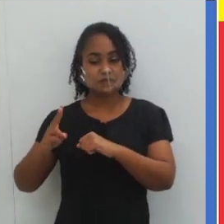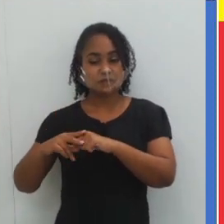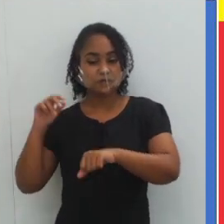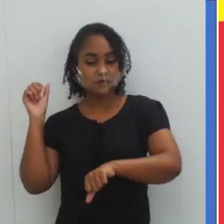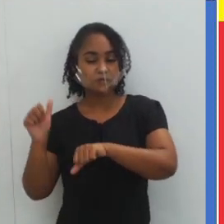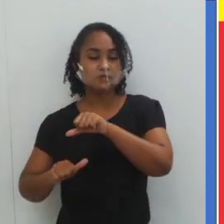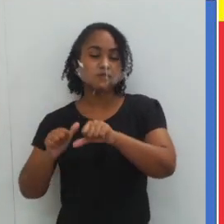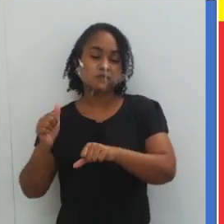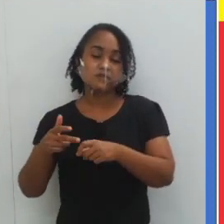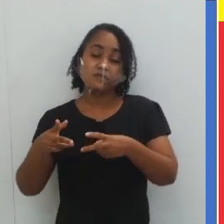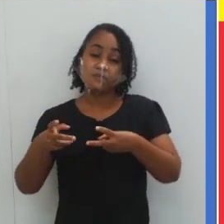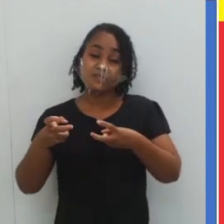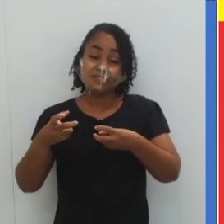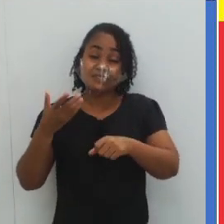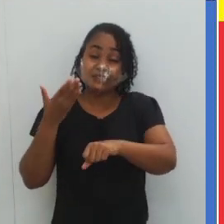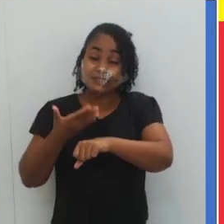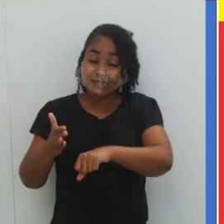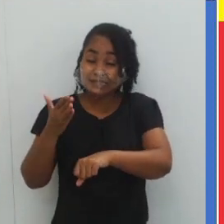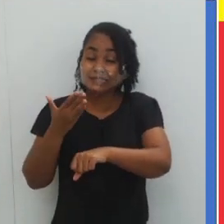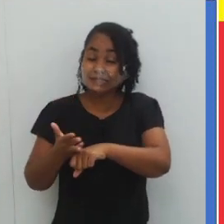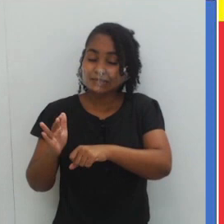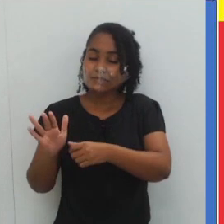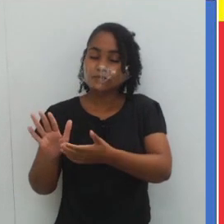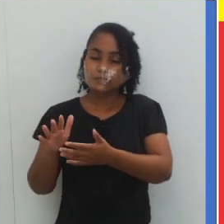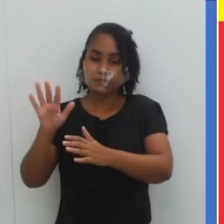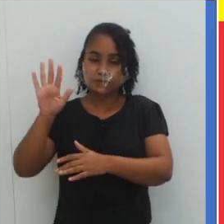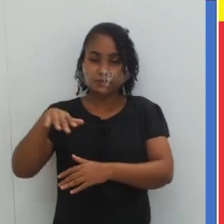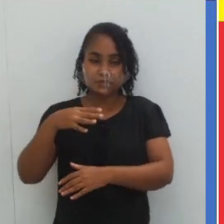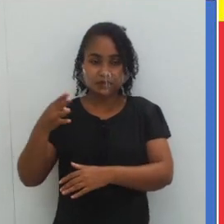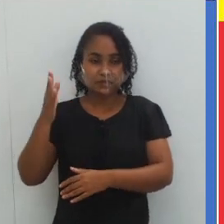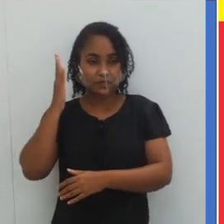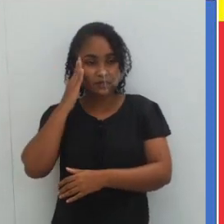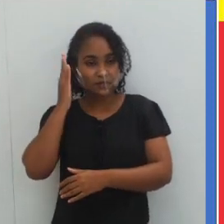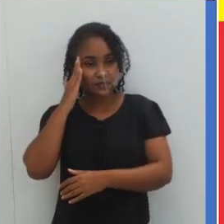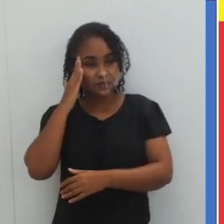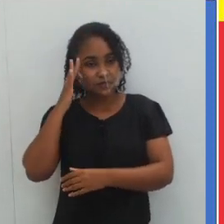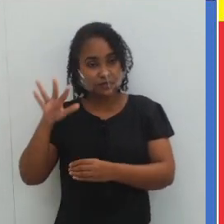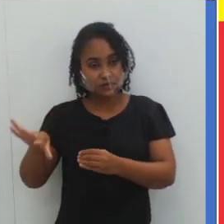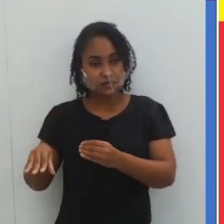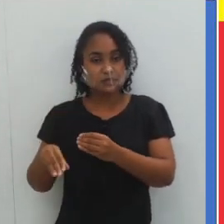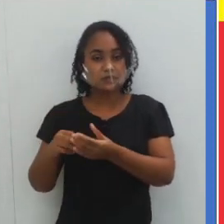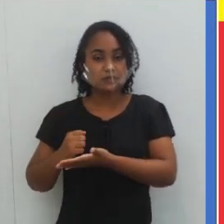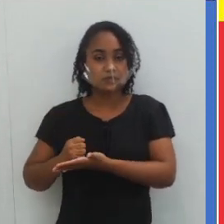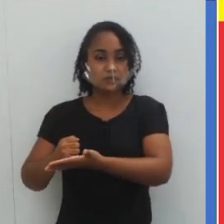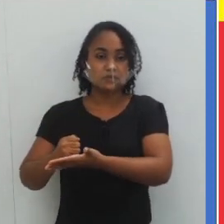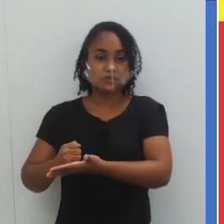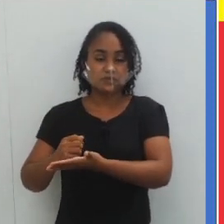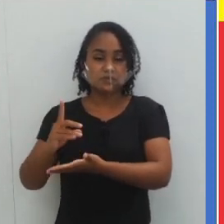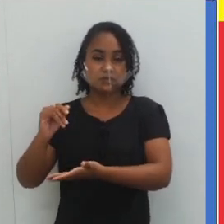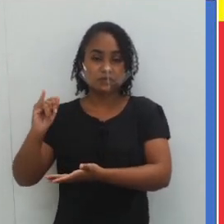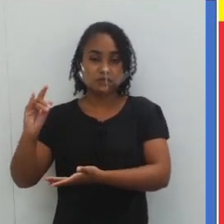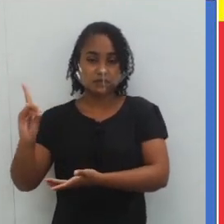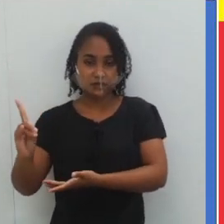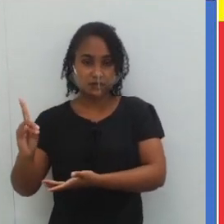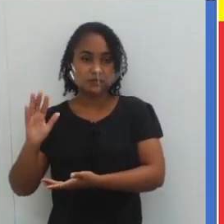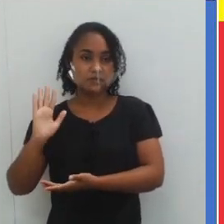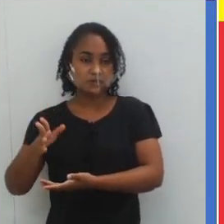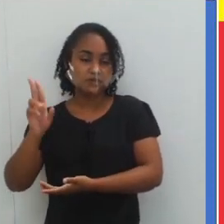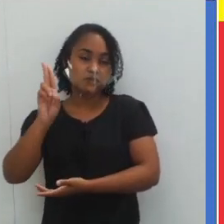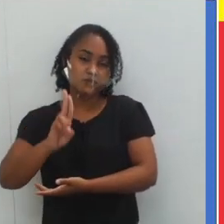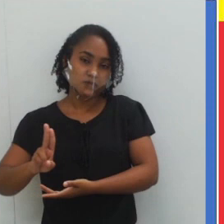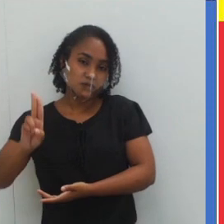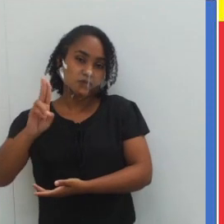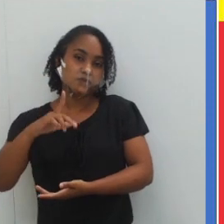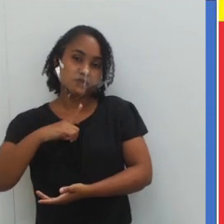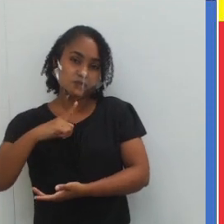verbos irregulares, e aí a gente precisa estudar a lista para entender, e o verbo auxiliar dele, que é o did, que